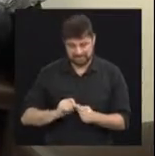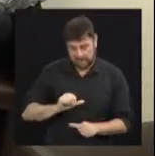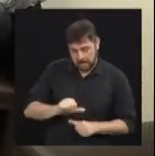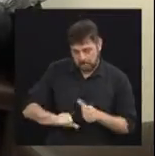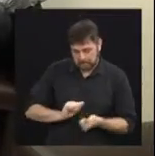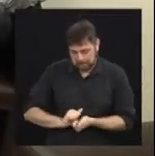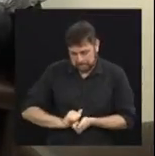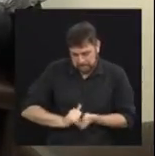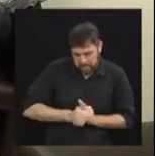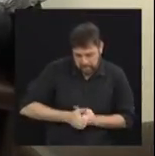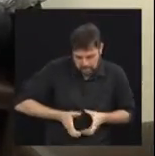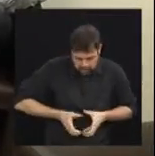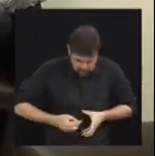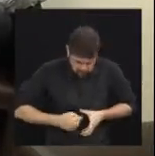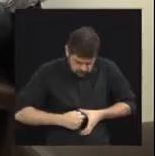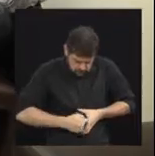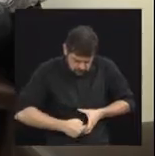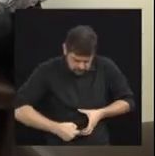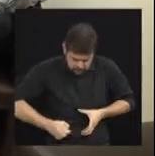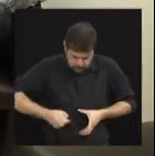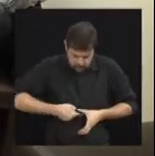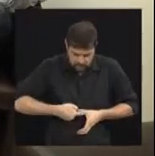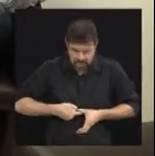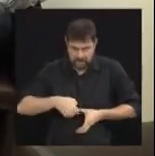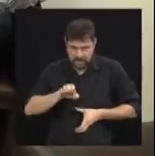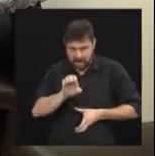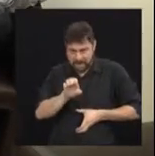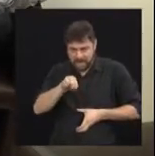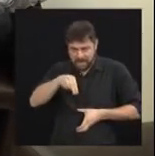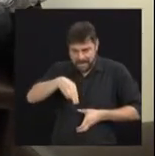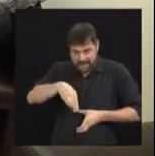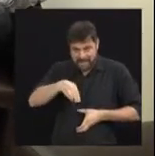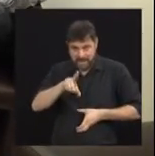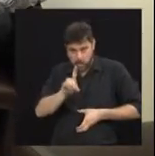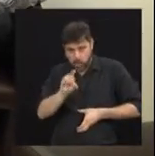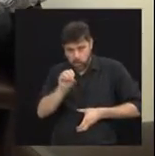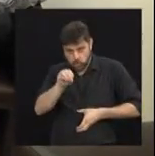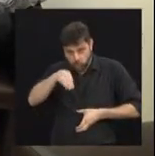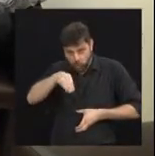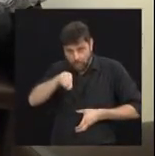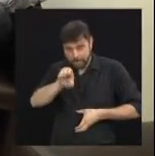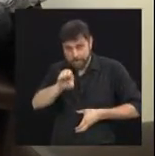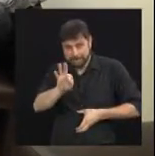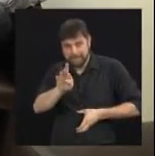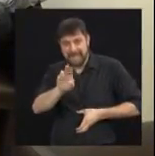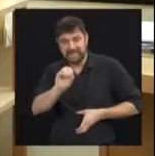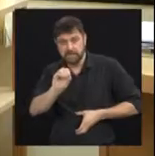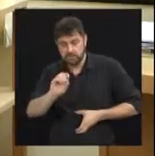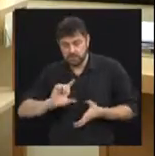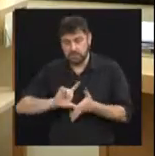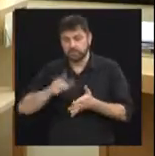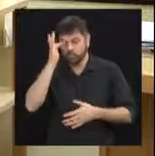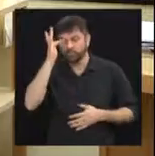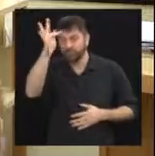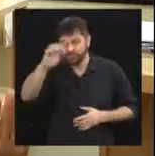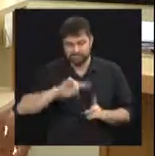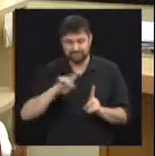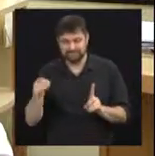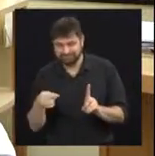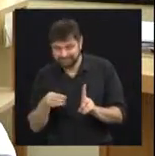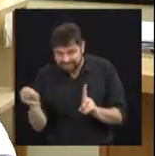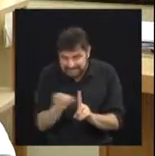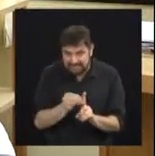alterações internas na camada interna do útero, que nós chamamos de endométrio, que poderão, num futuro, dificultar a gravidez. Isso, de fato, não é o